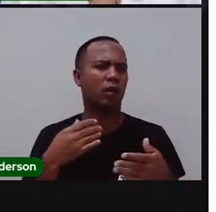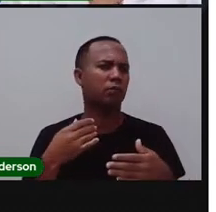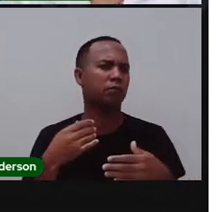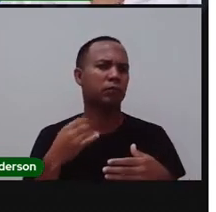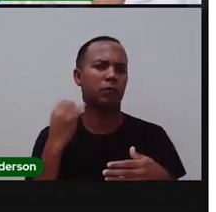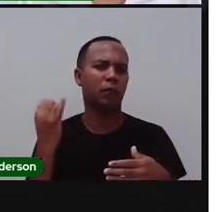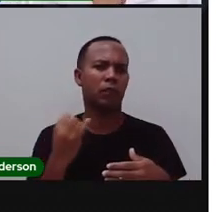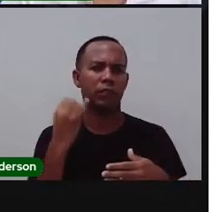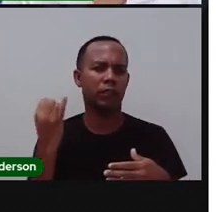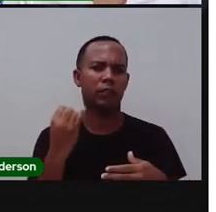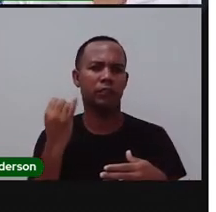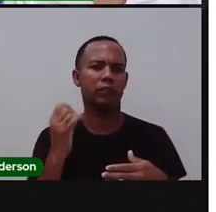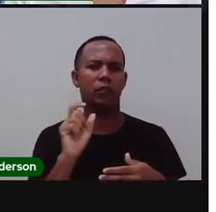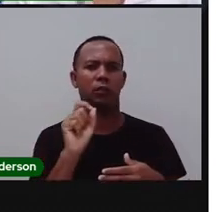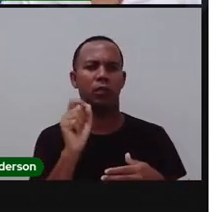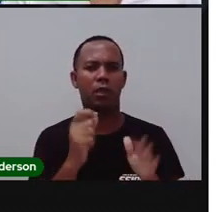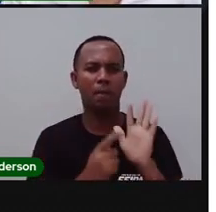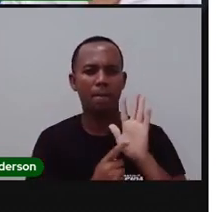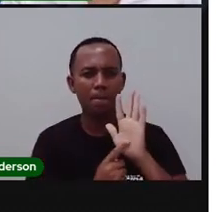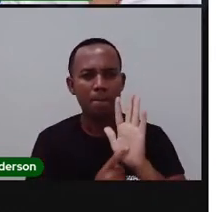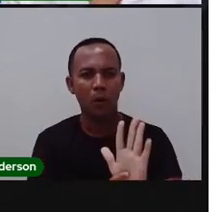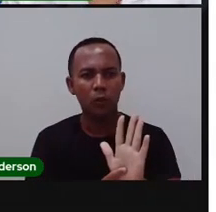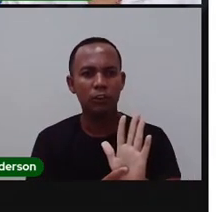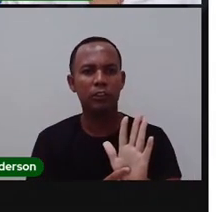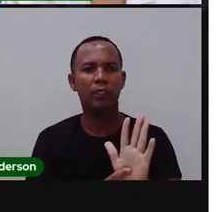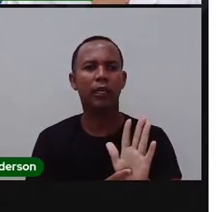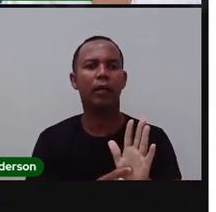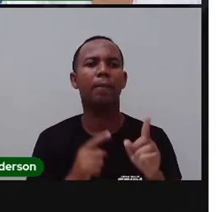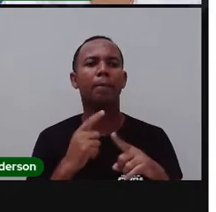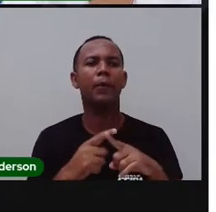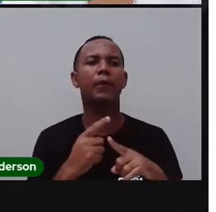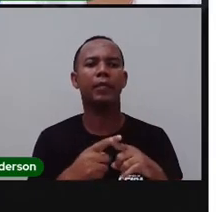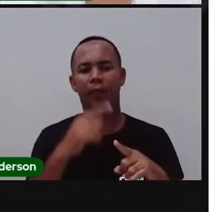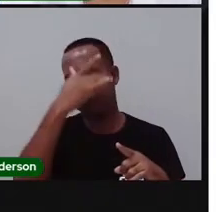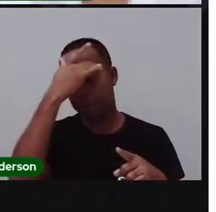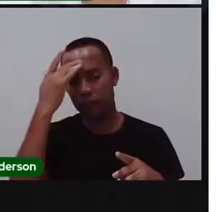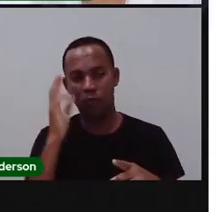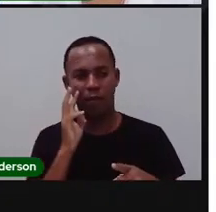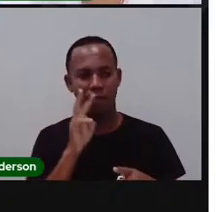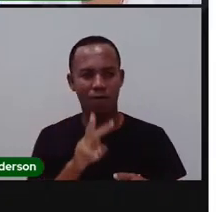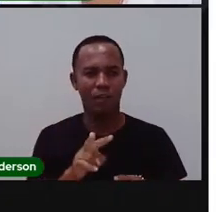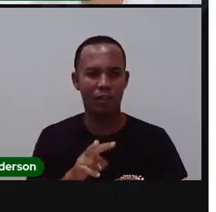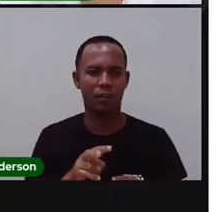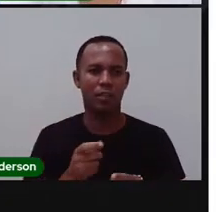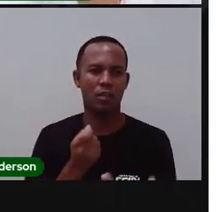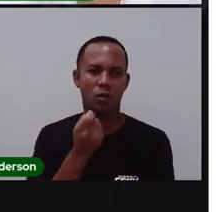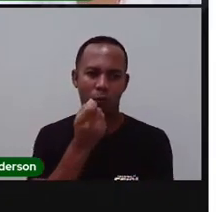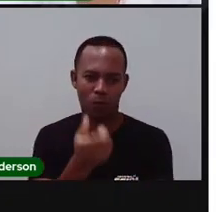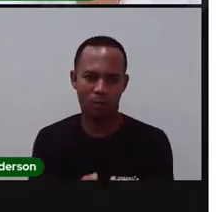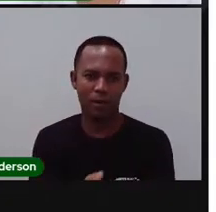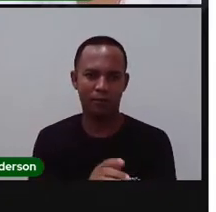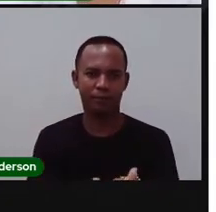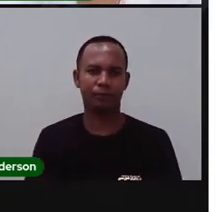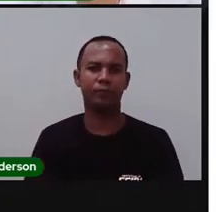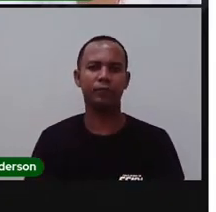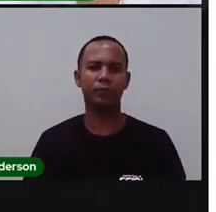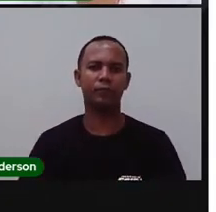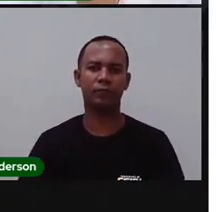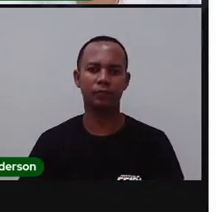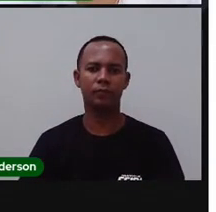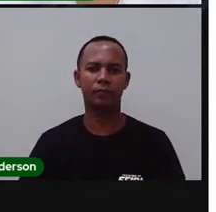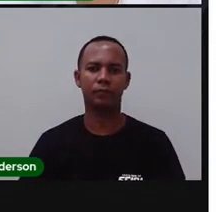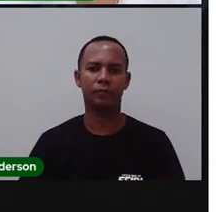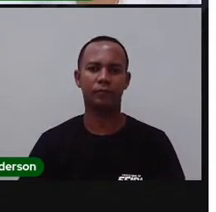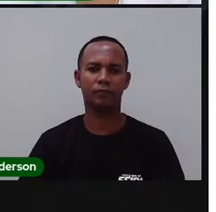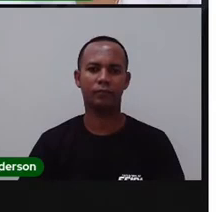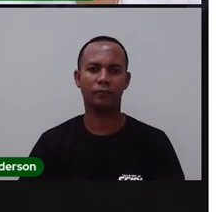O importante é que eu tenho que mostrar para que Anderson, né, ele queira comprar. E aqui a gente tem uma imagem, né, de uma